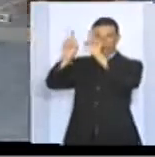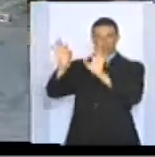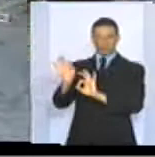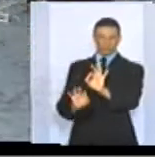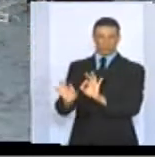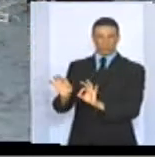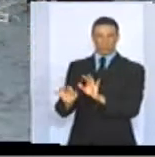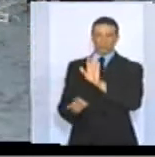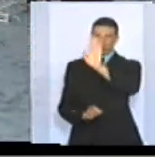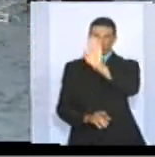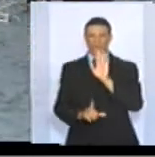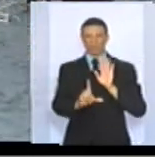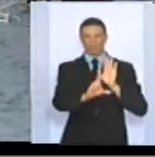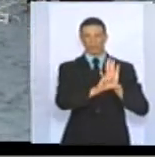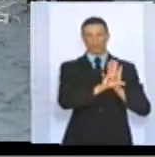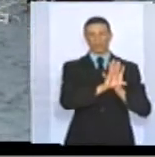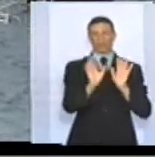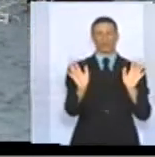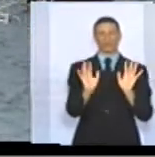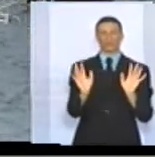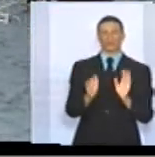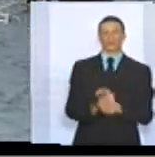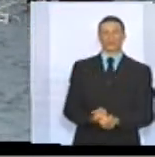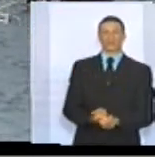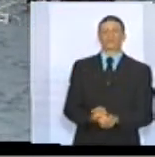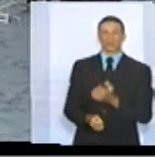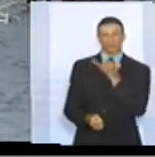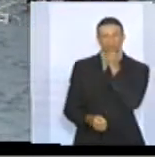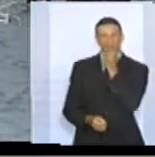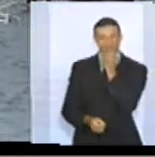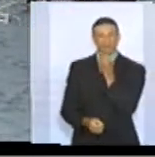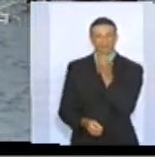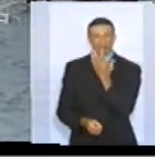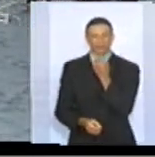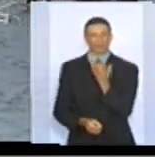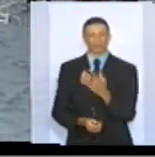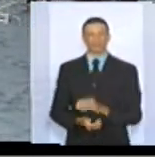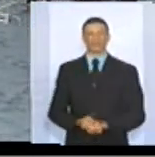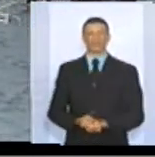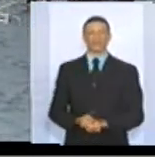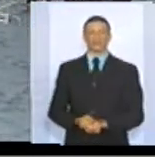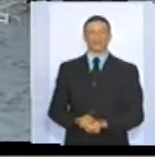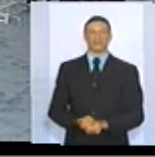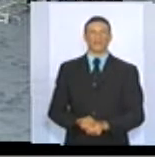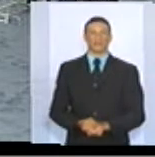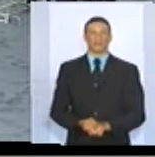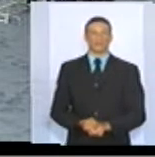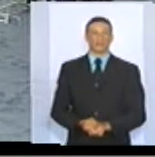A Lei 12.485. Vai aguardar aqui, já vai. É? Tá bom. Para não prejudicar a sua exposição.